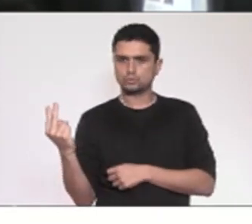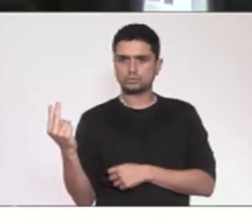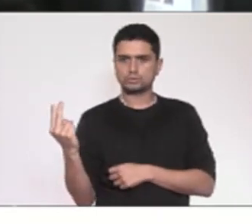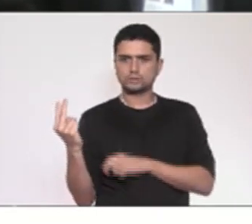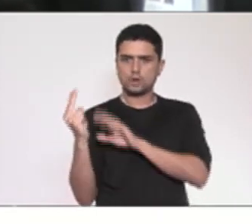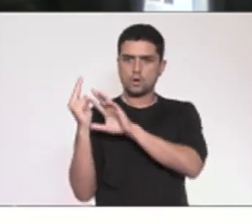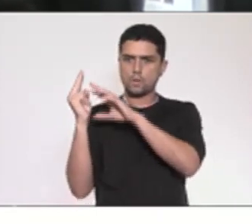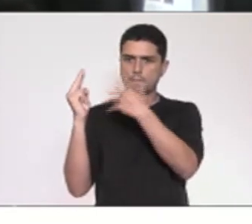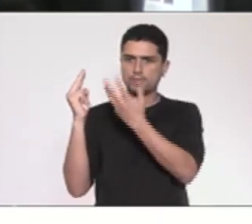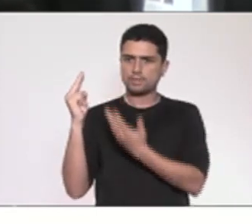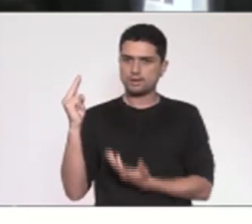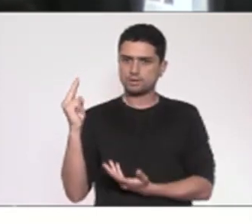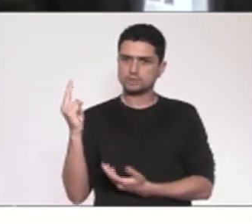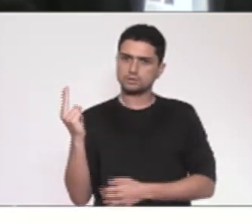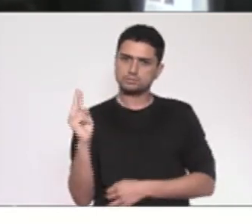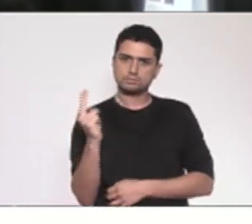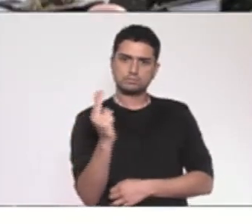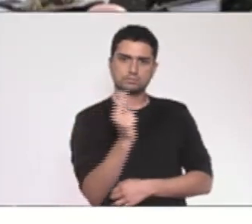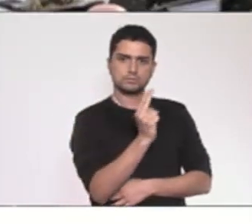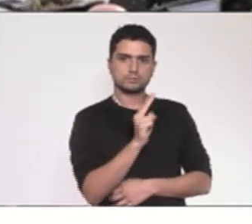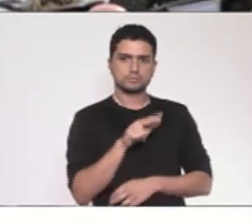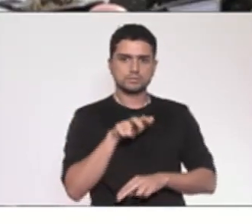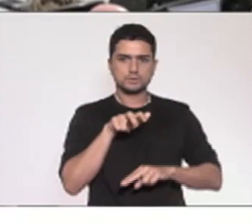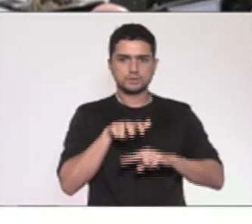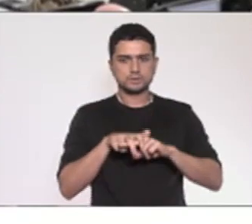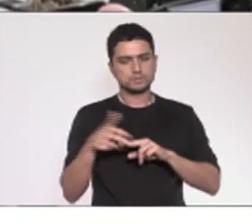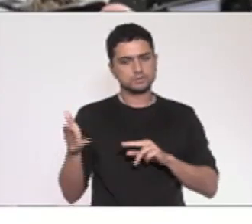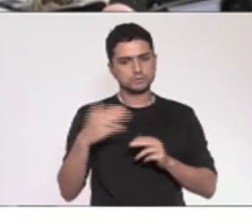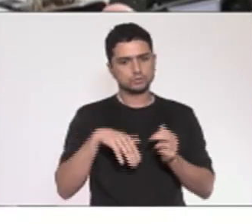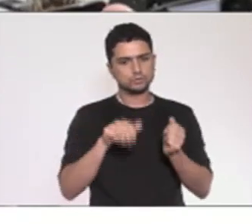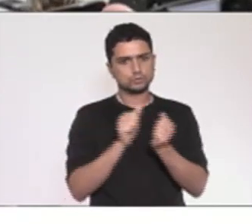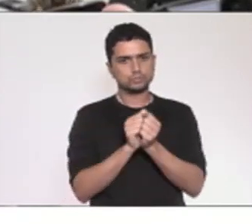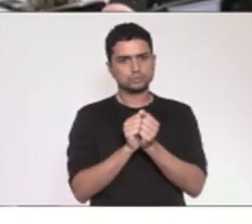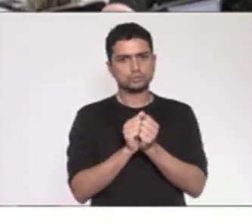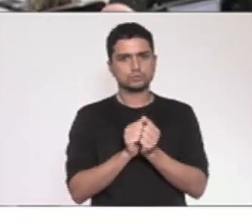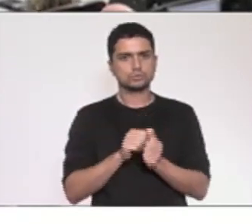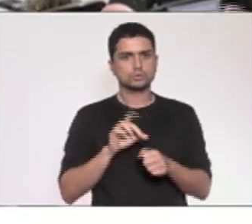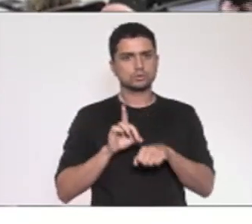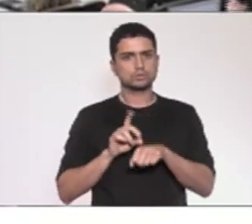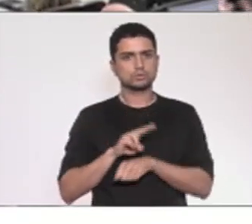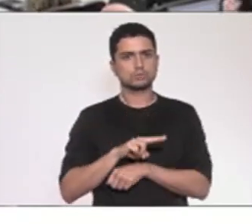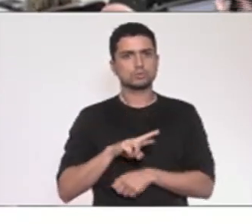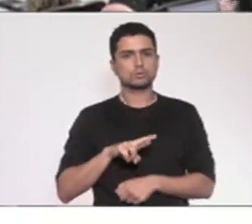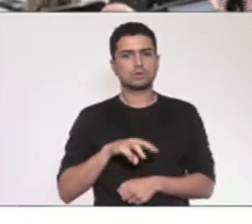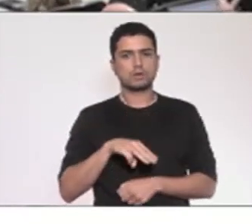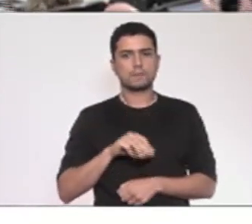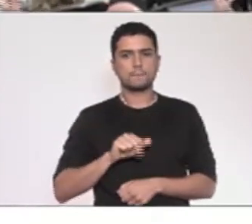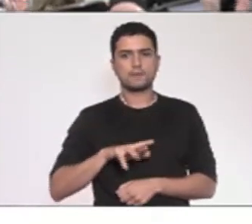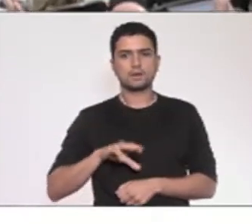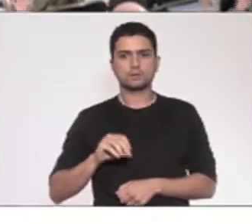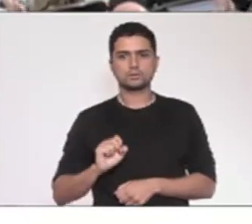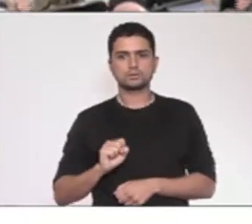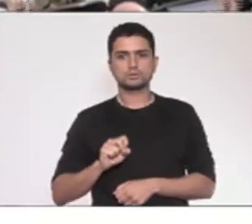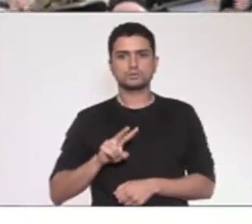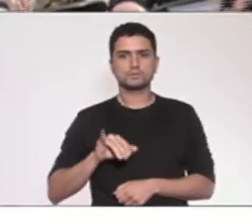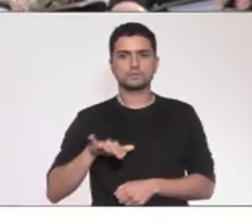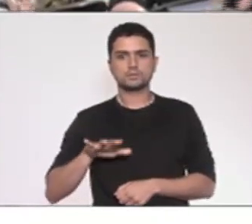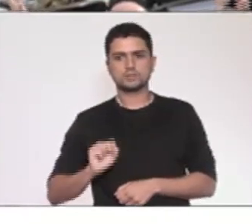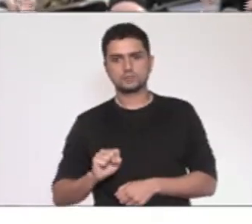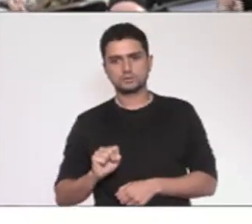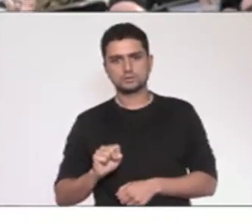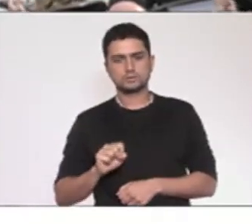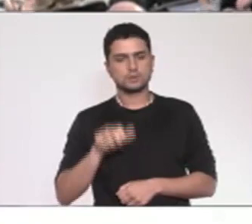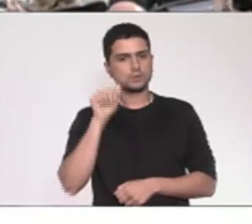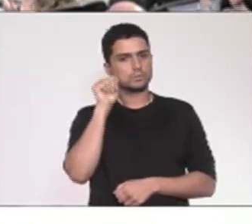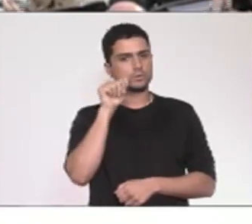para que possam se juntar à nossa presença, por favor. Dr. Marcos Vinícius e doutora Carmen. Uma salva de palmas.